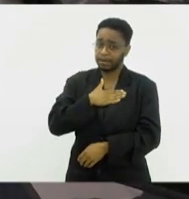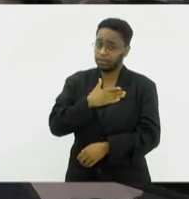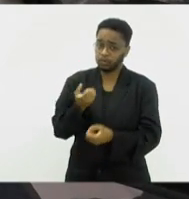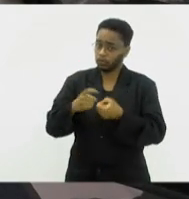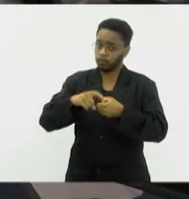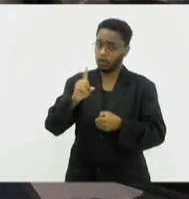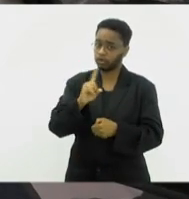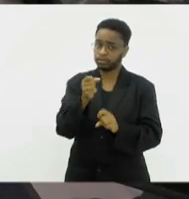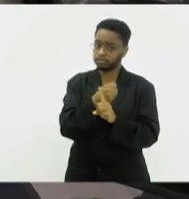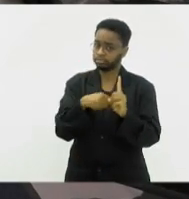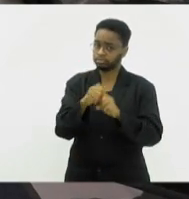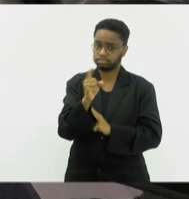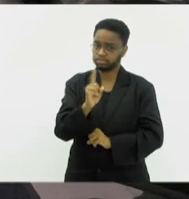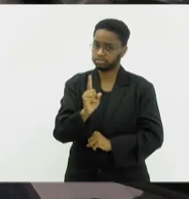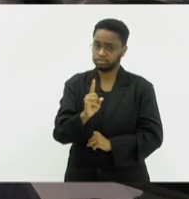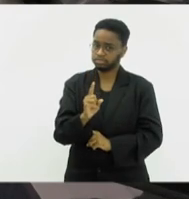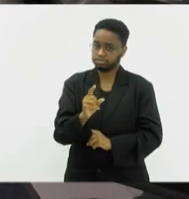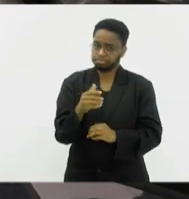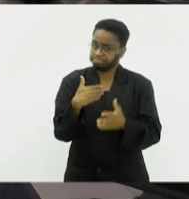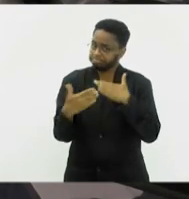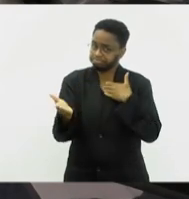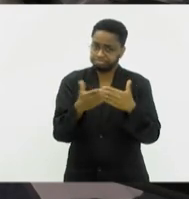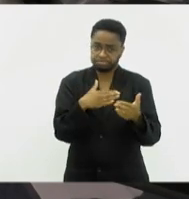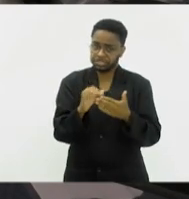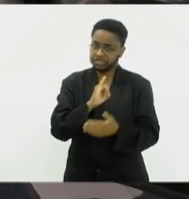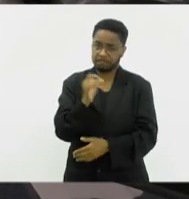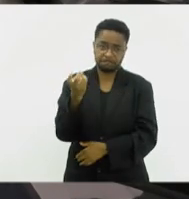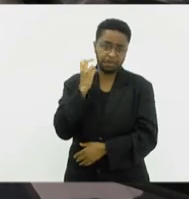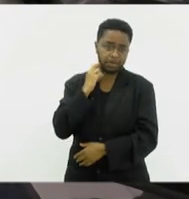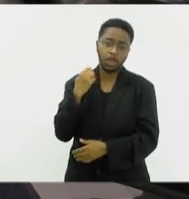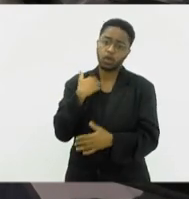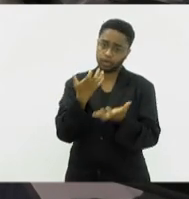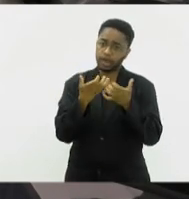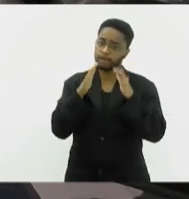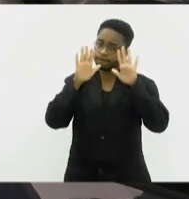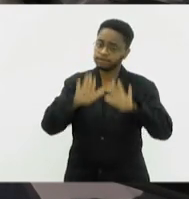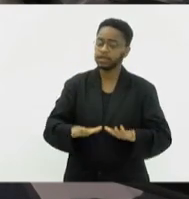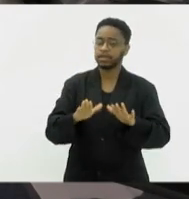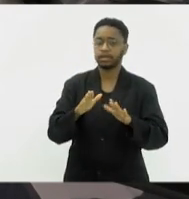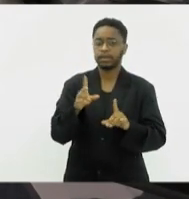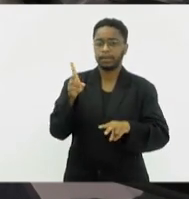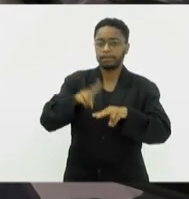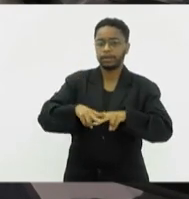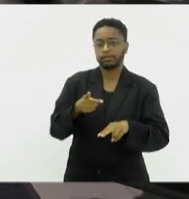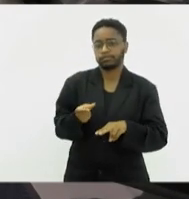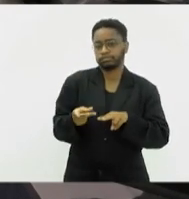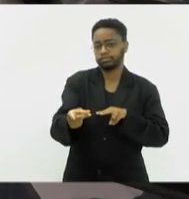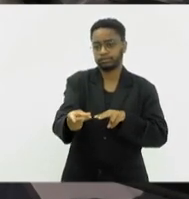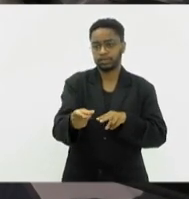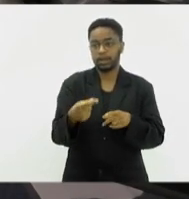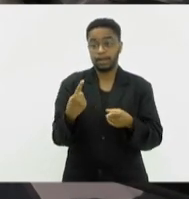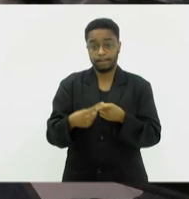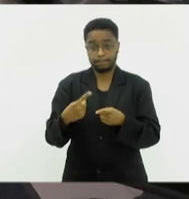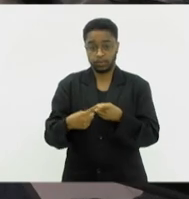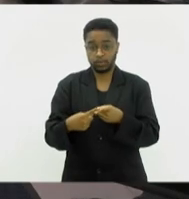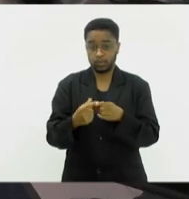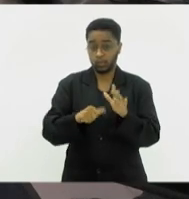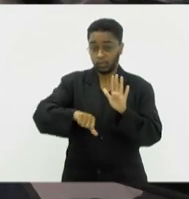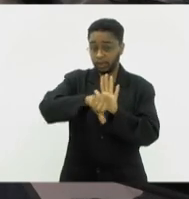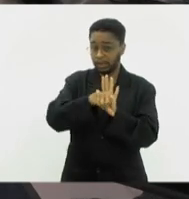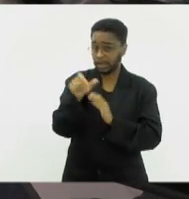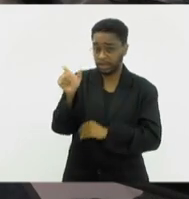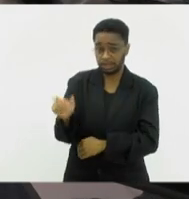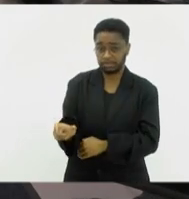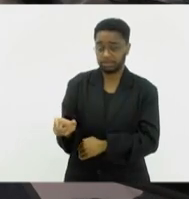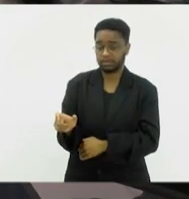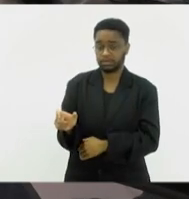ressocializa. Eu não estou nem aí para o vampirinho, eu quero mais que ele fique na cadeia a vida dele toda. Porque o crime que ele